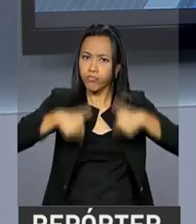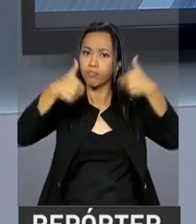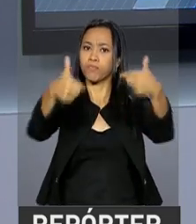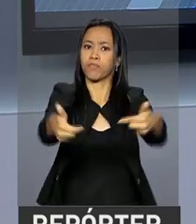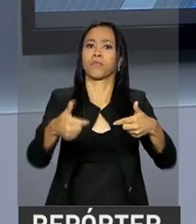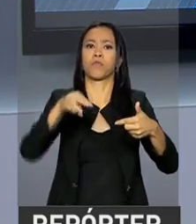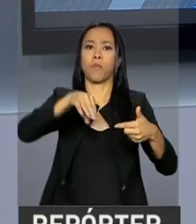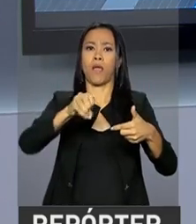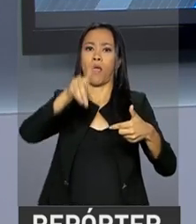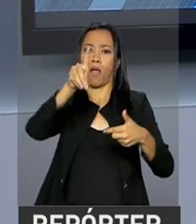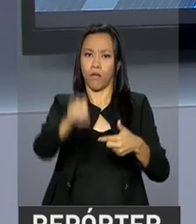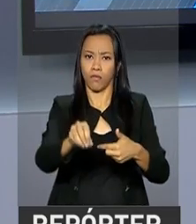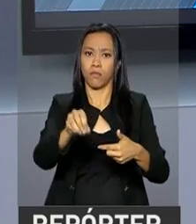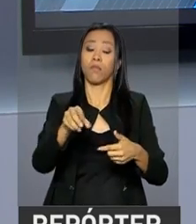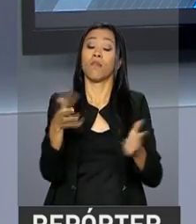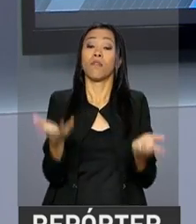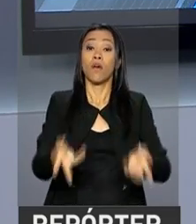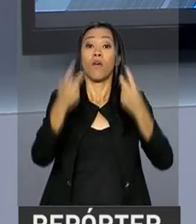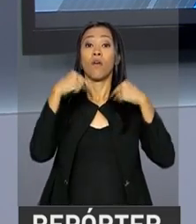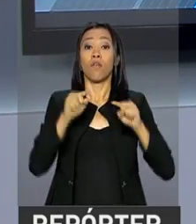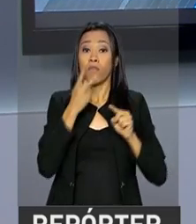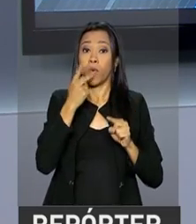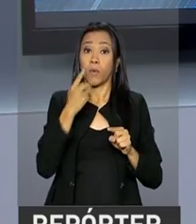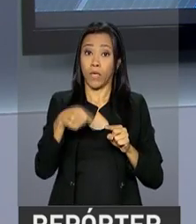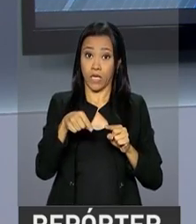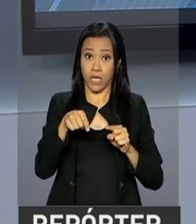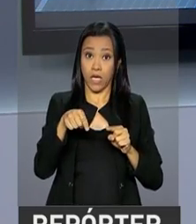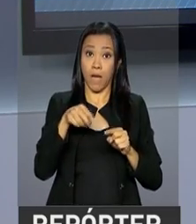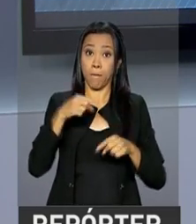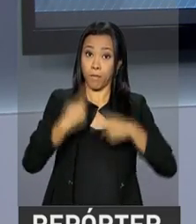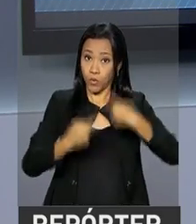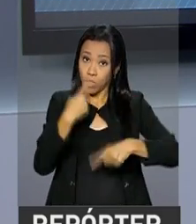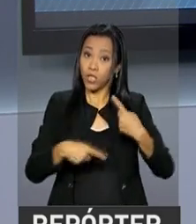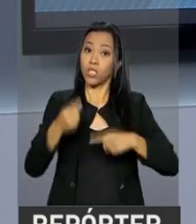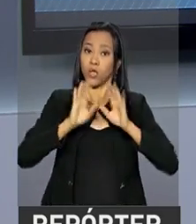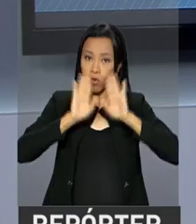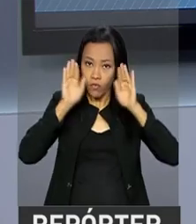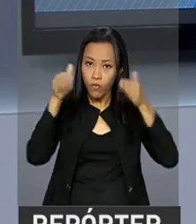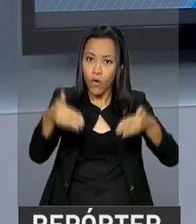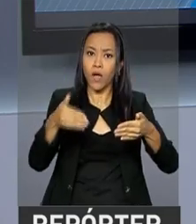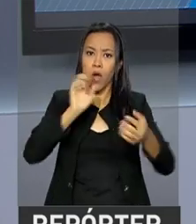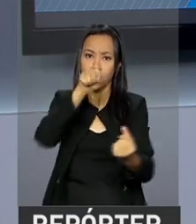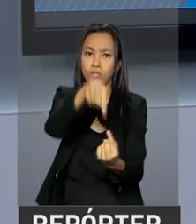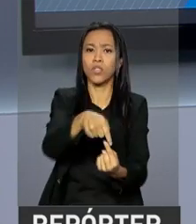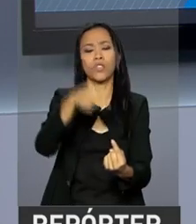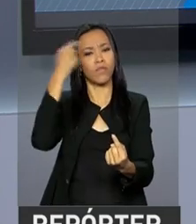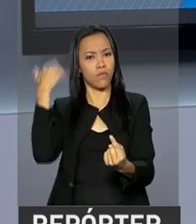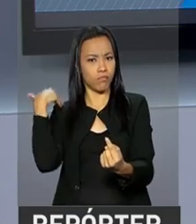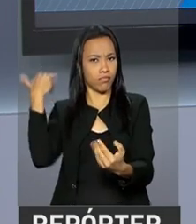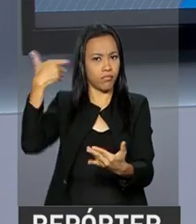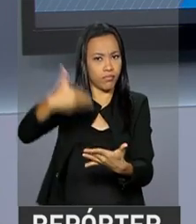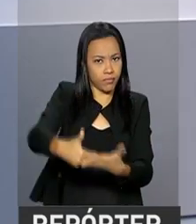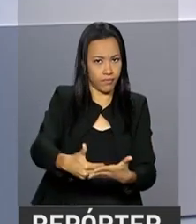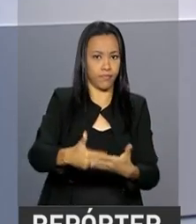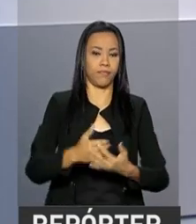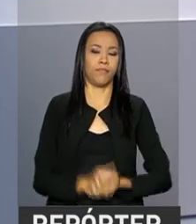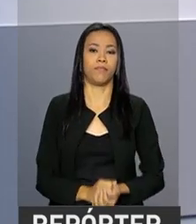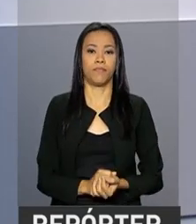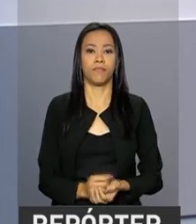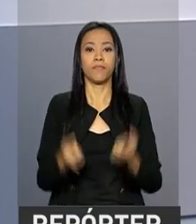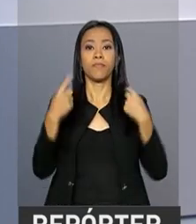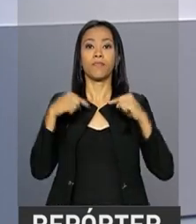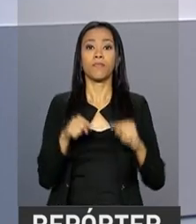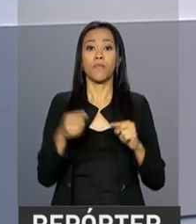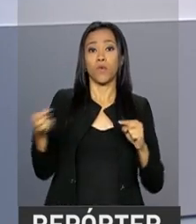mercados. O texto também destaca que a política monetária continuará focada nos seus objetivos tradicionais.